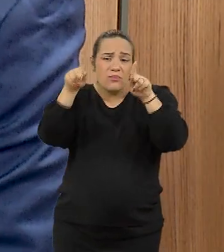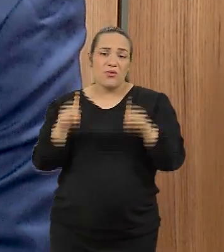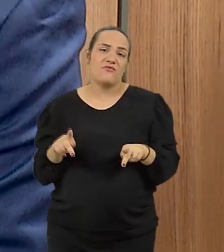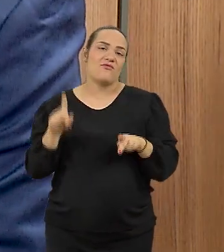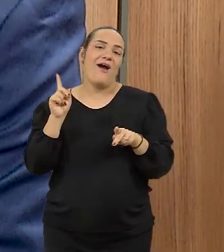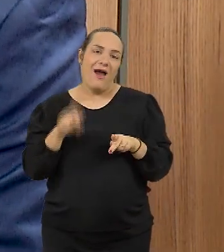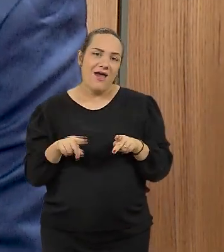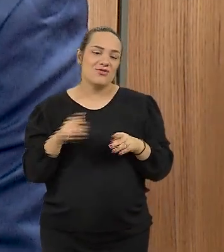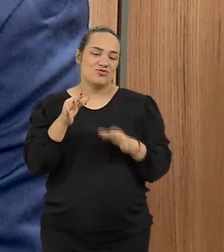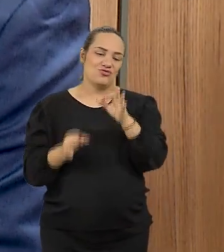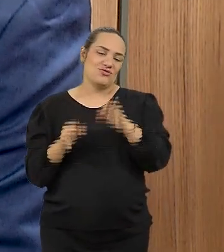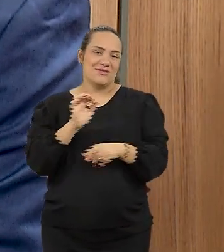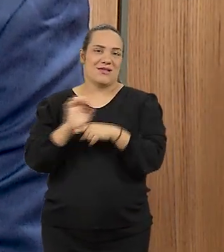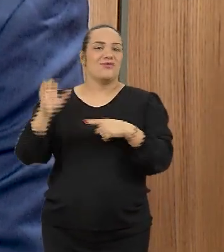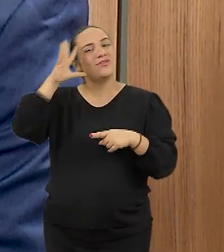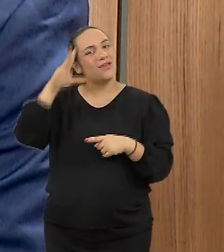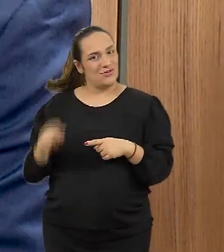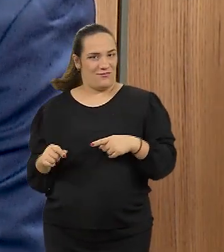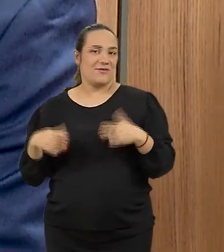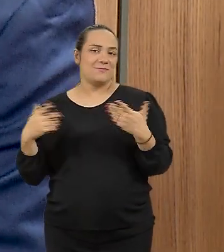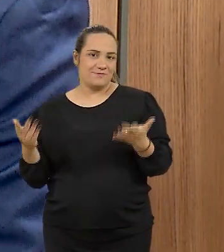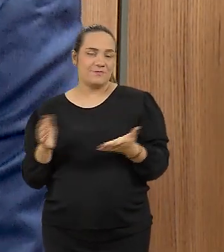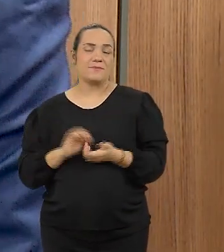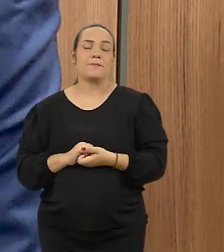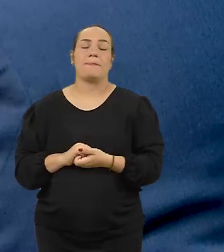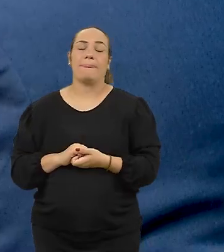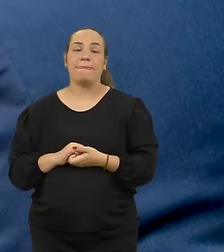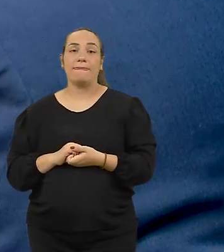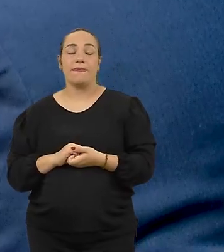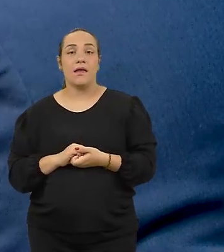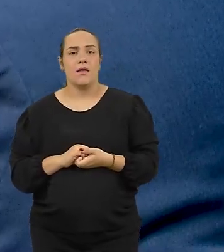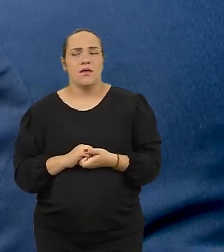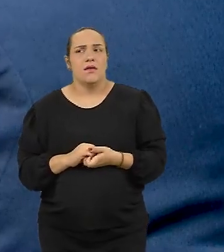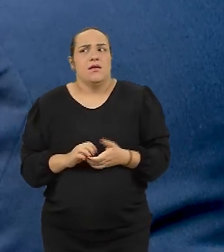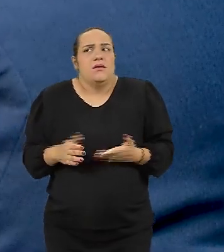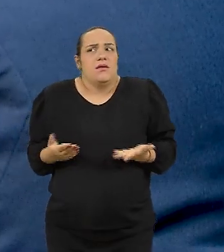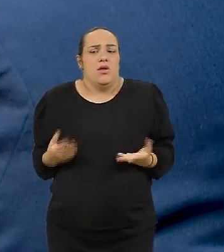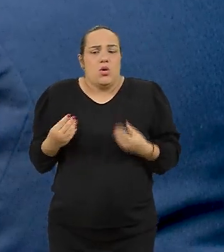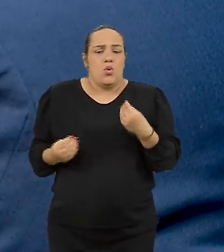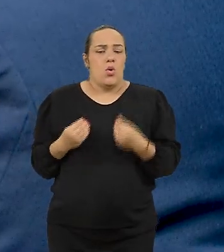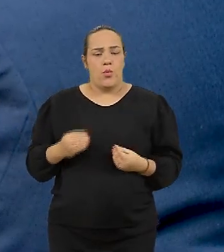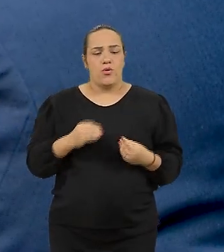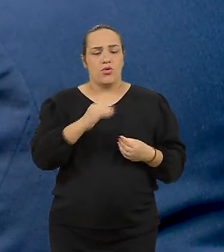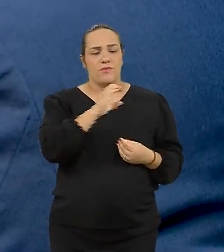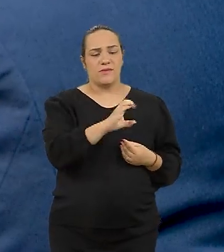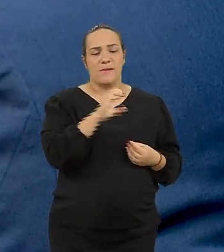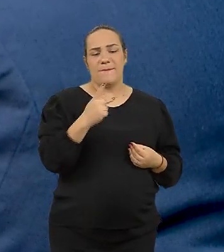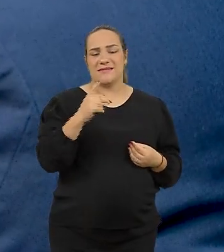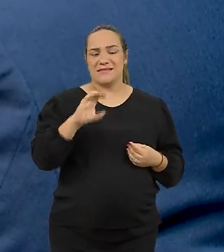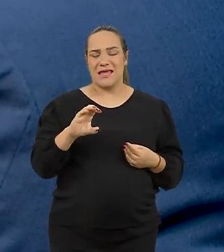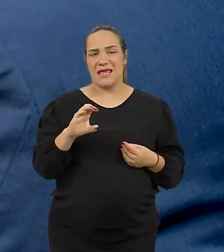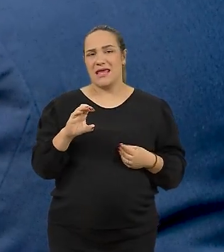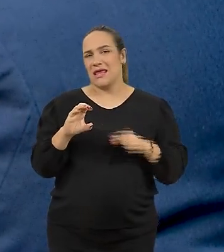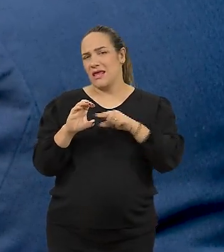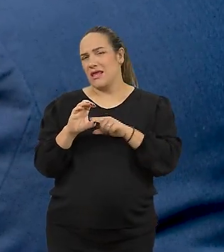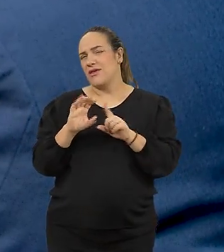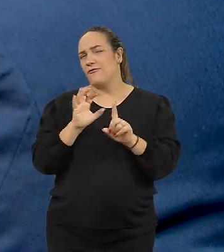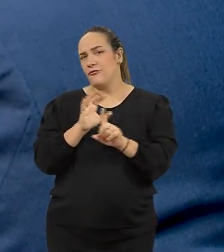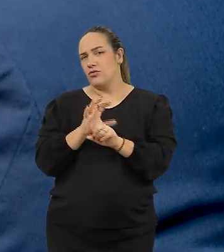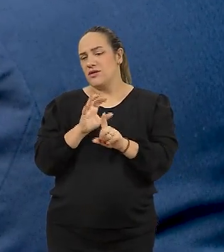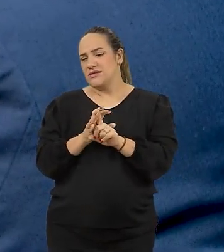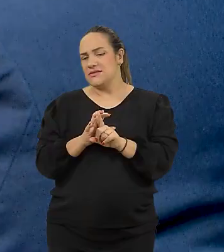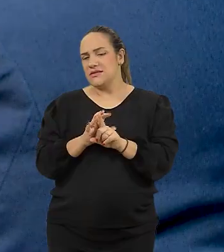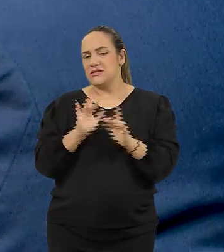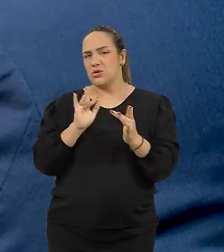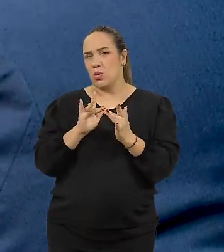população, elas são tratadas no âmbito da justiça estadual. E como que o Código de Processo Civil interfere